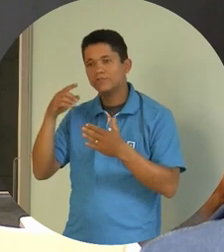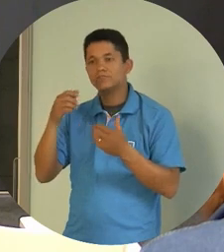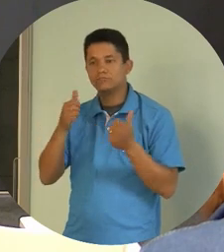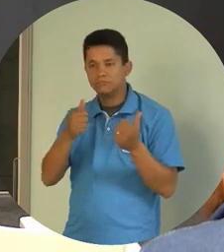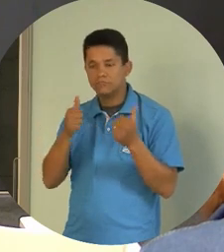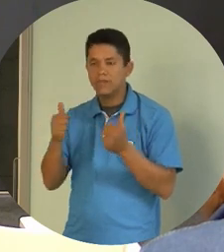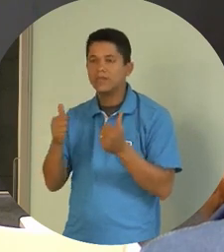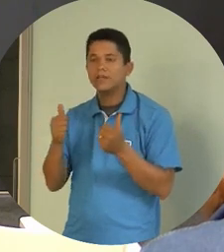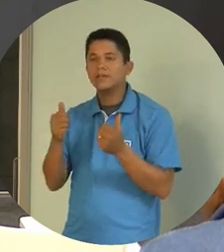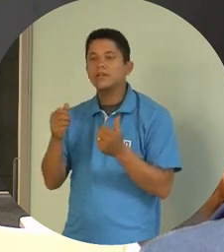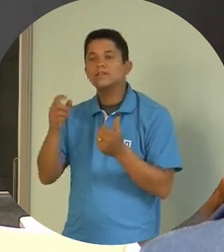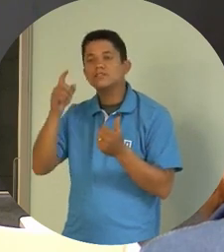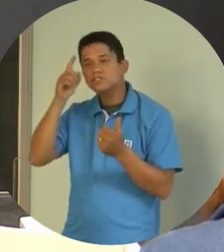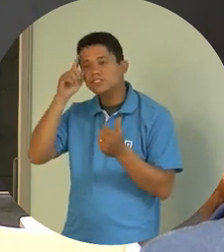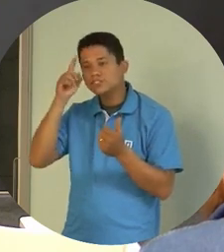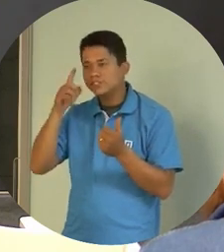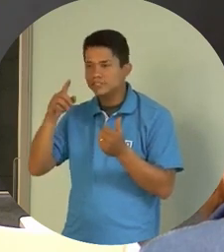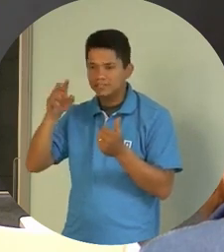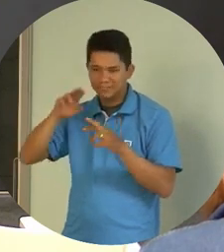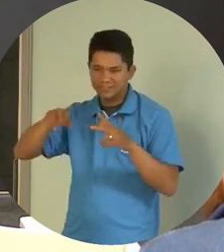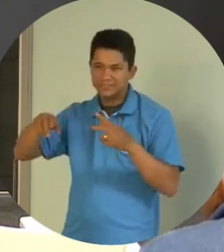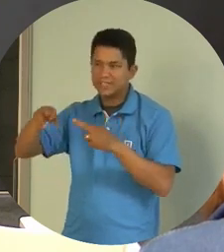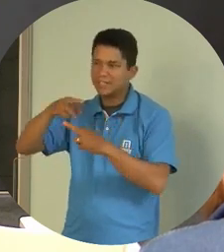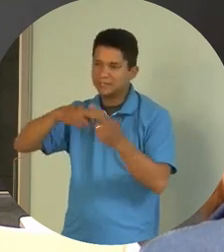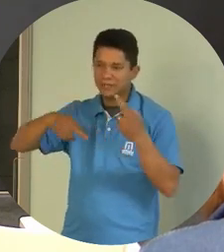relacionamento, muito conhecimento, né?